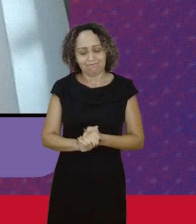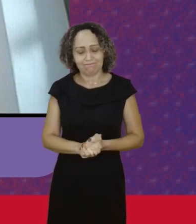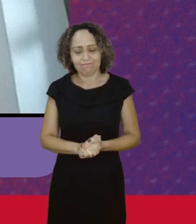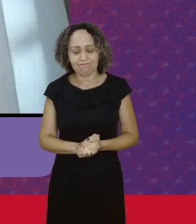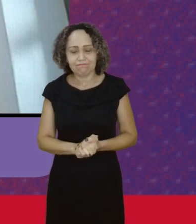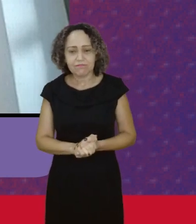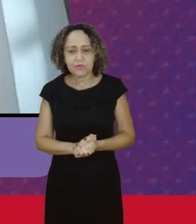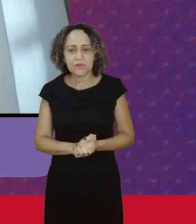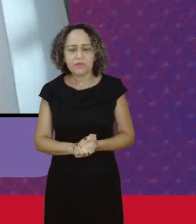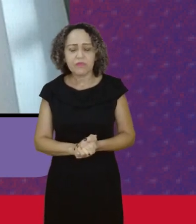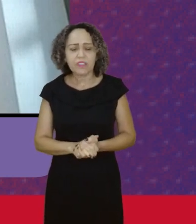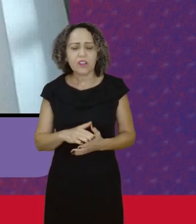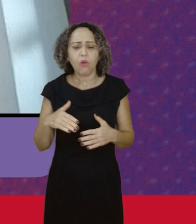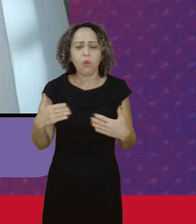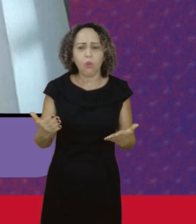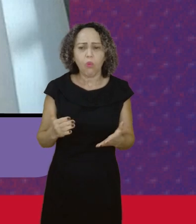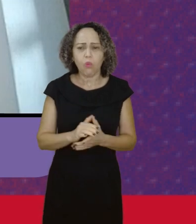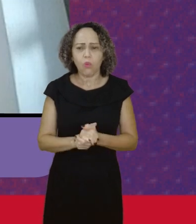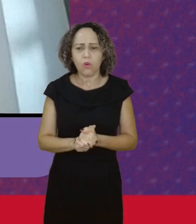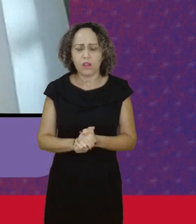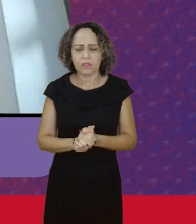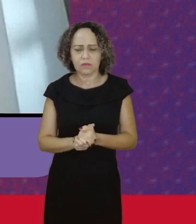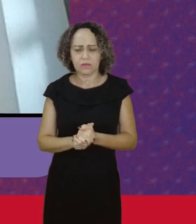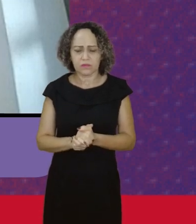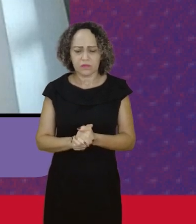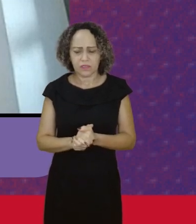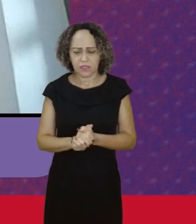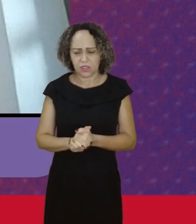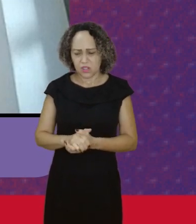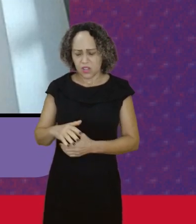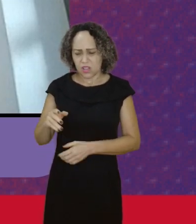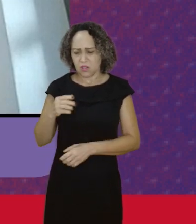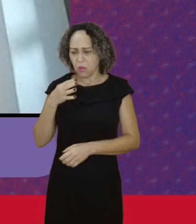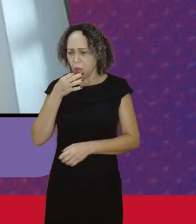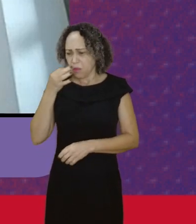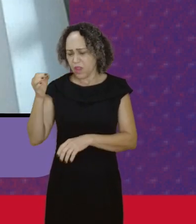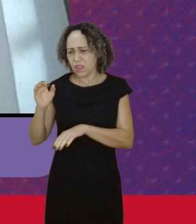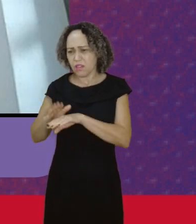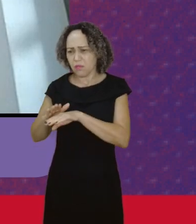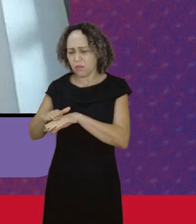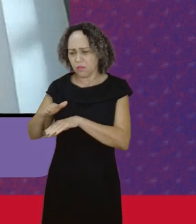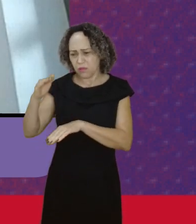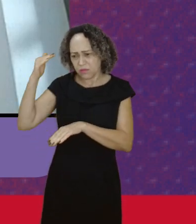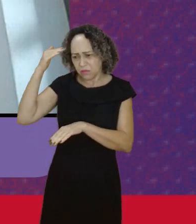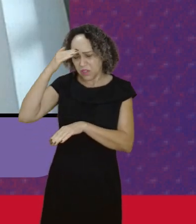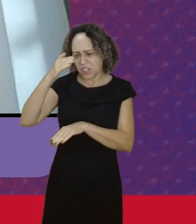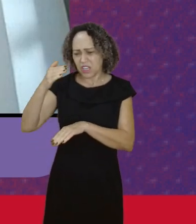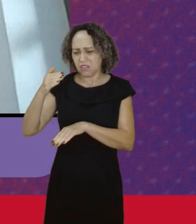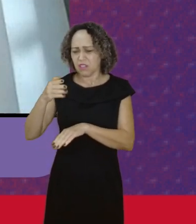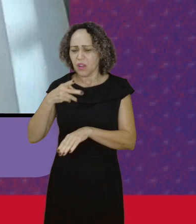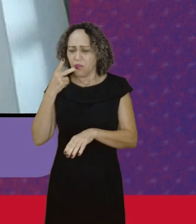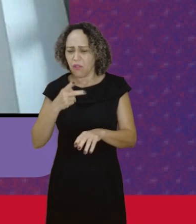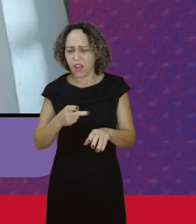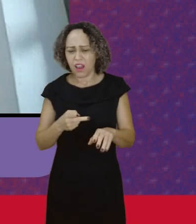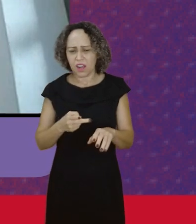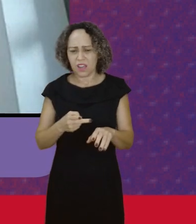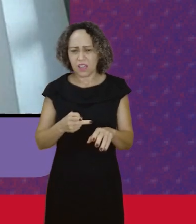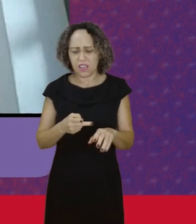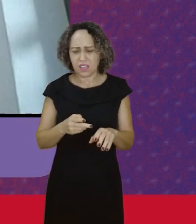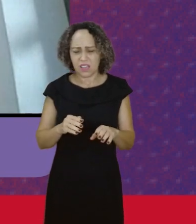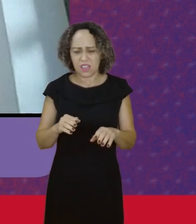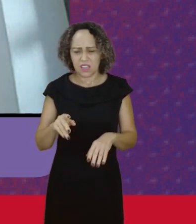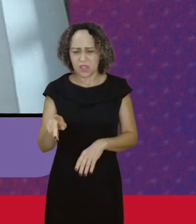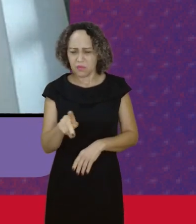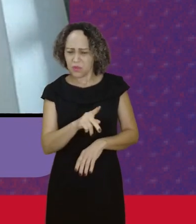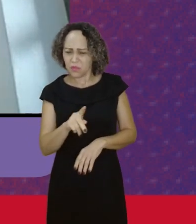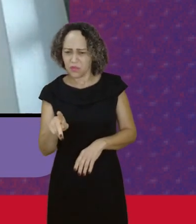imediatamente essa opinião do presidente da República reverbera e ele passa a